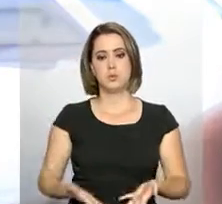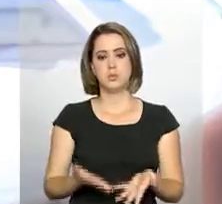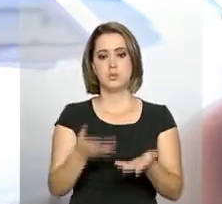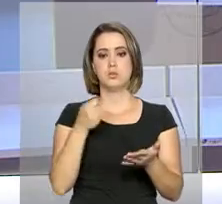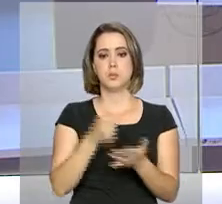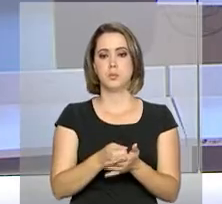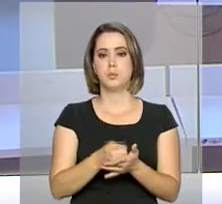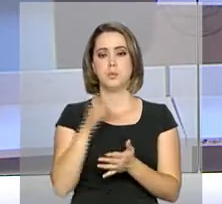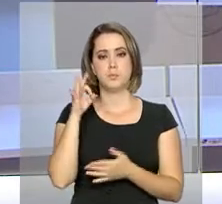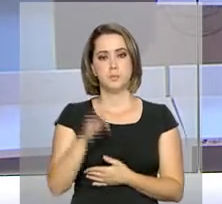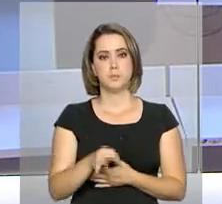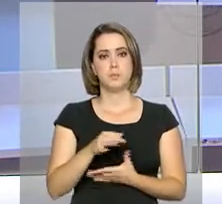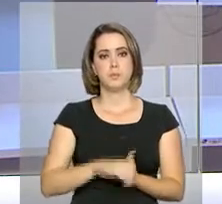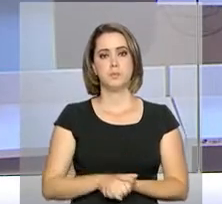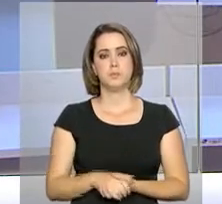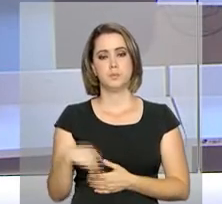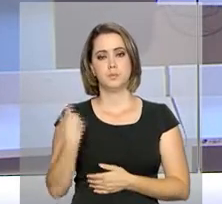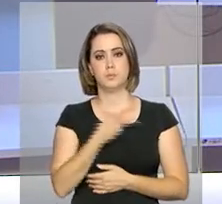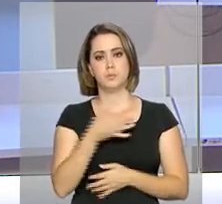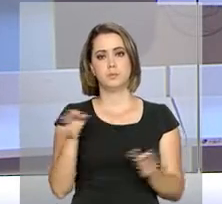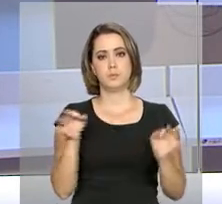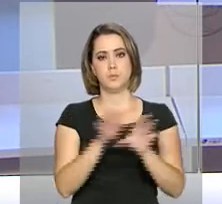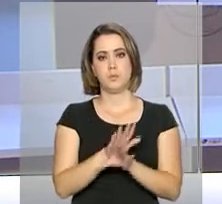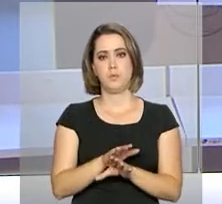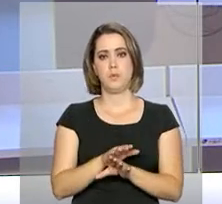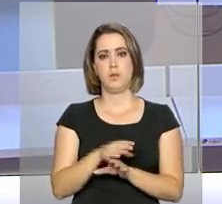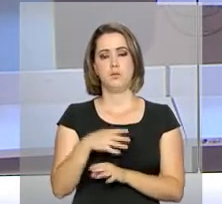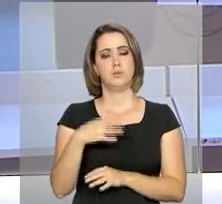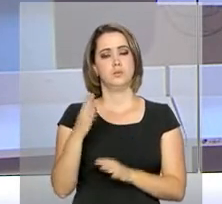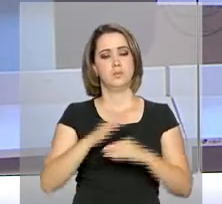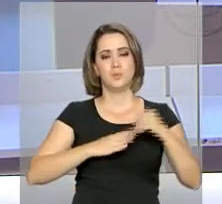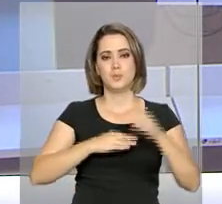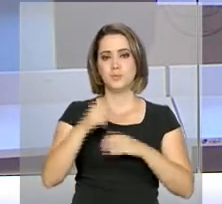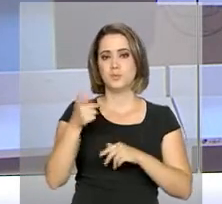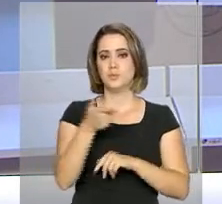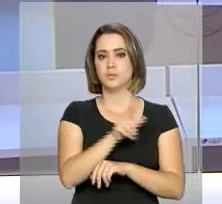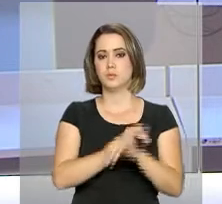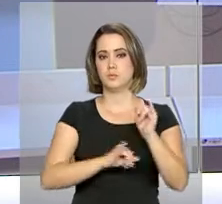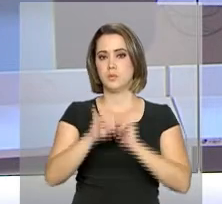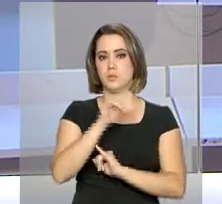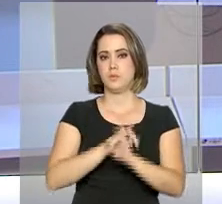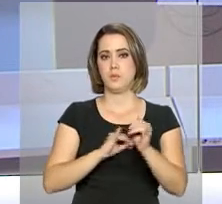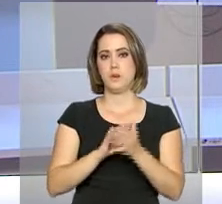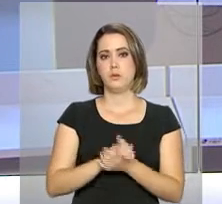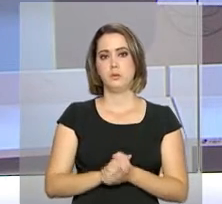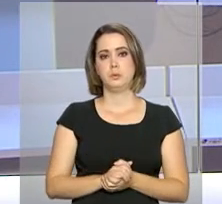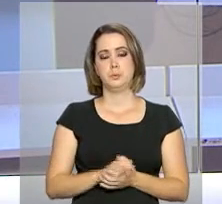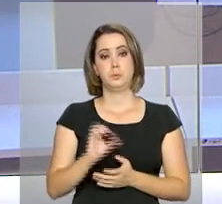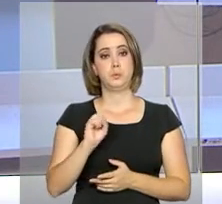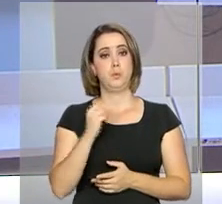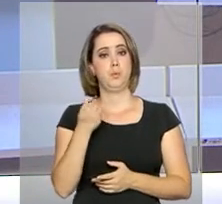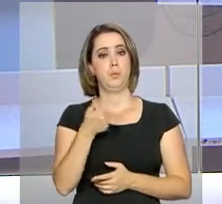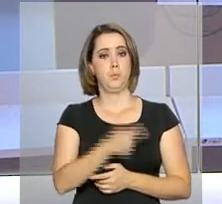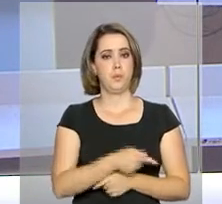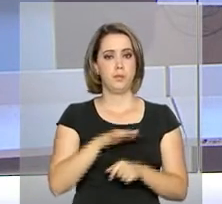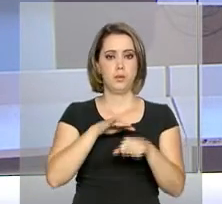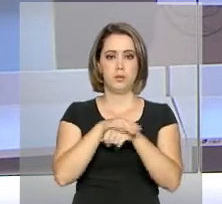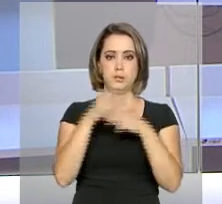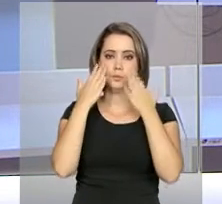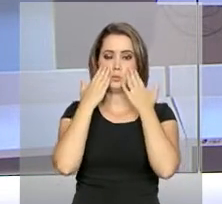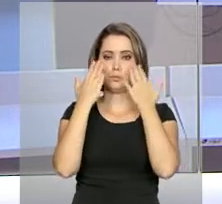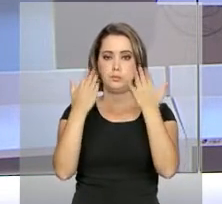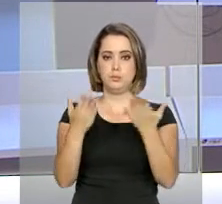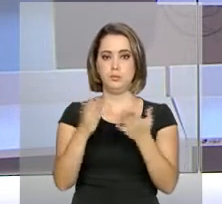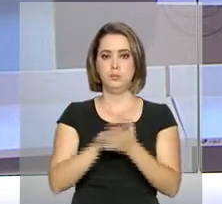sim. Nós ficamos por aqui, podemos voltar a qualquer momento com outras informações ou às 7 da noite na